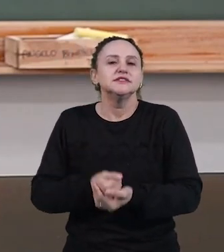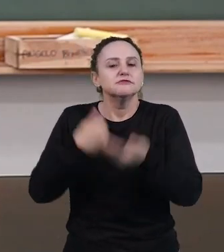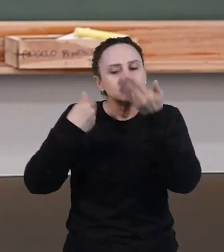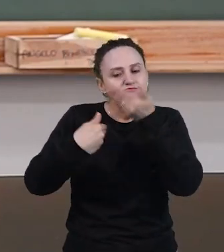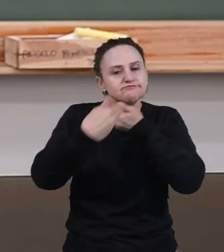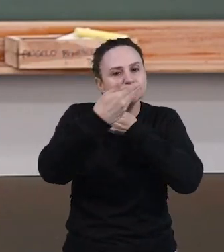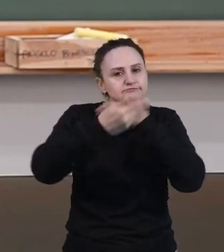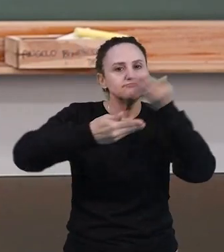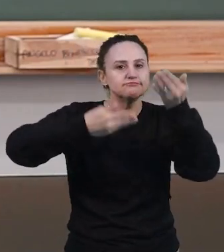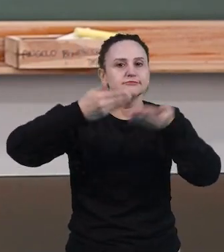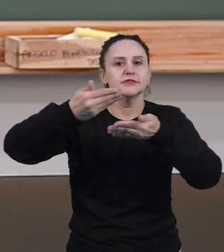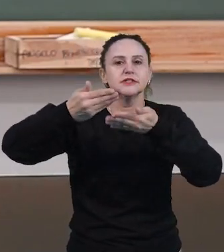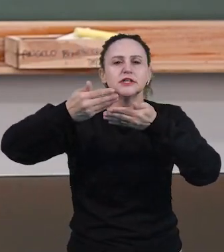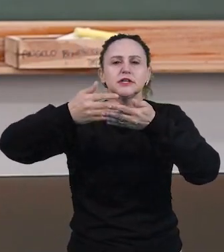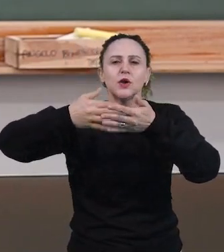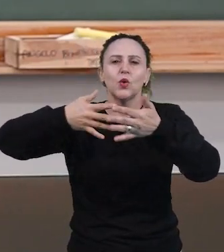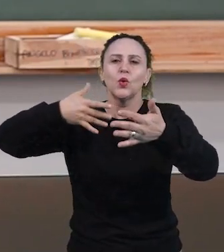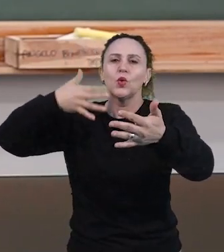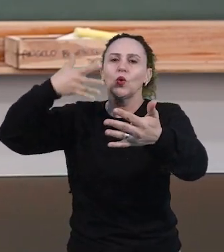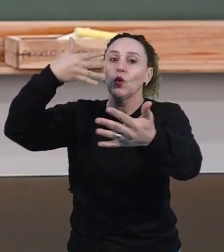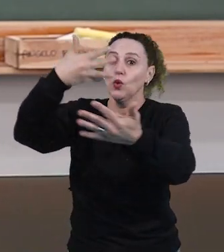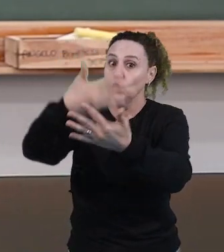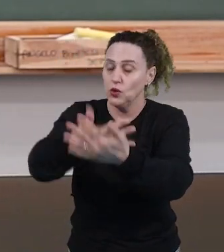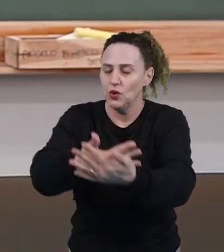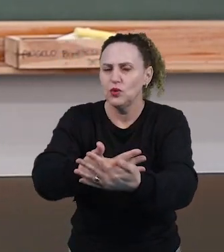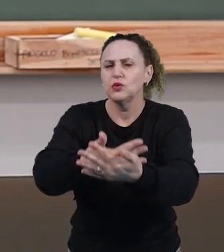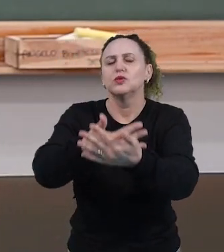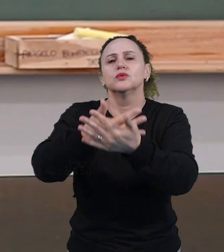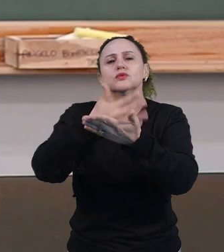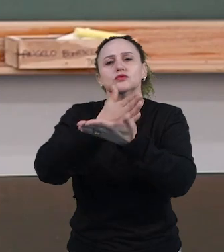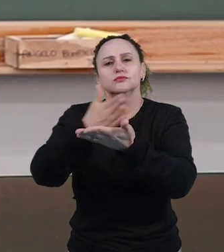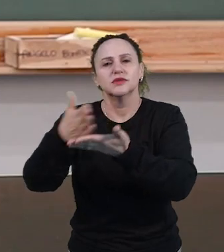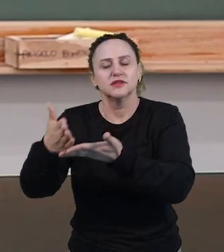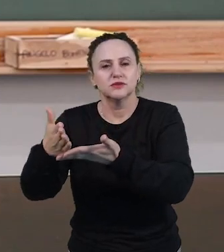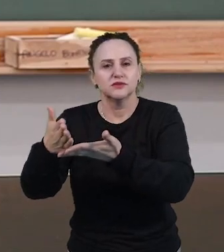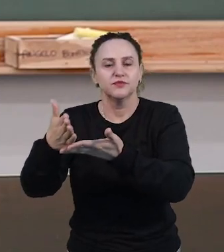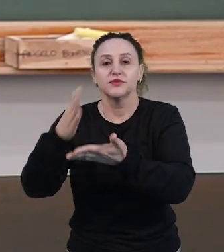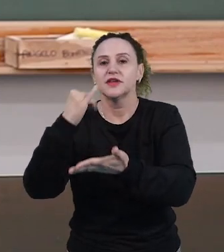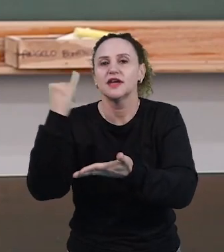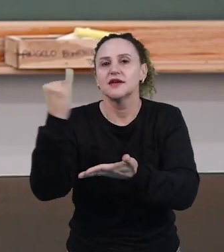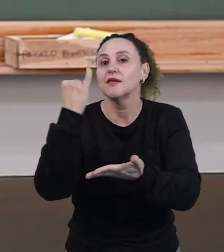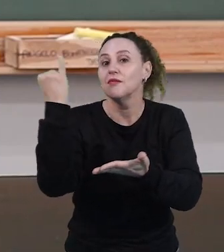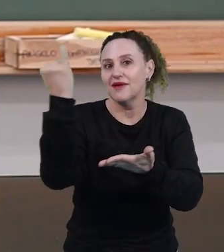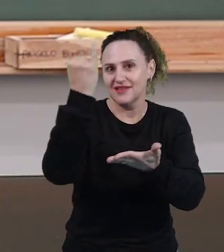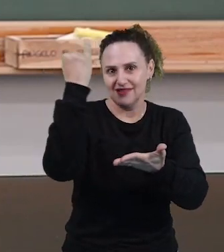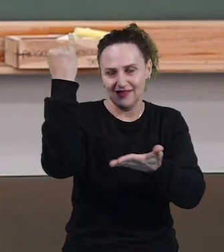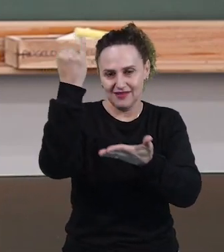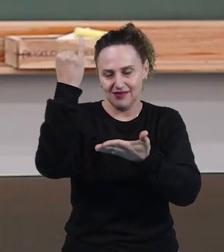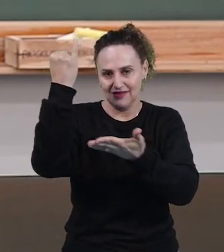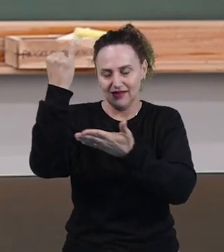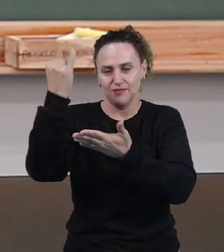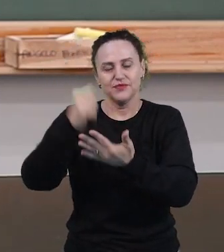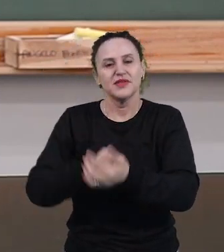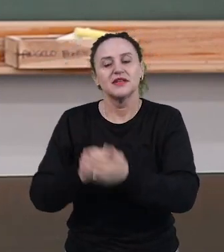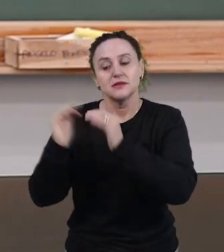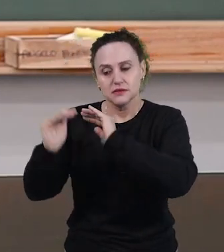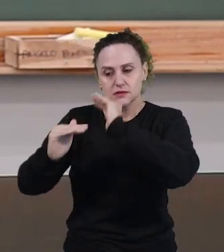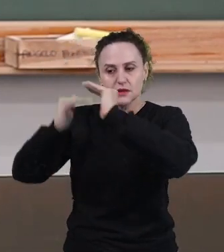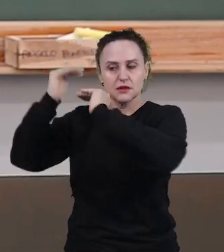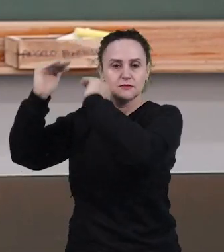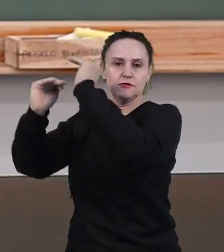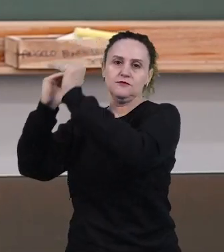E tem um longo período, né? Um período bem importante aí, que é antes desse desenvolvimento